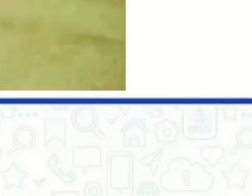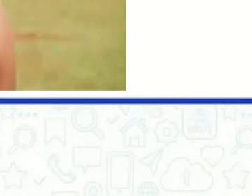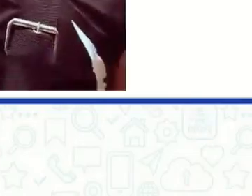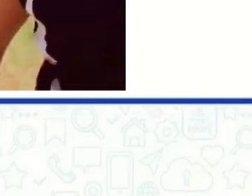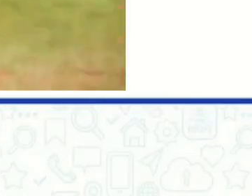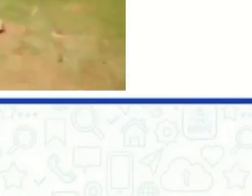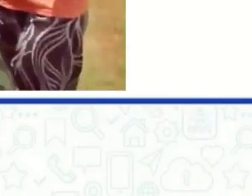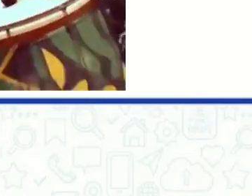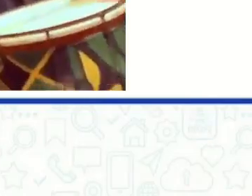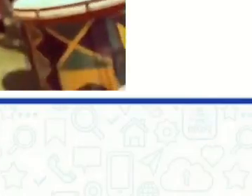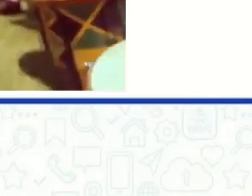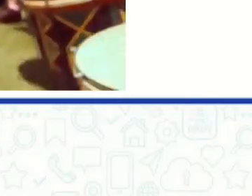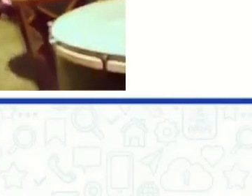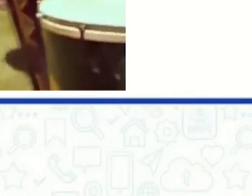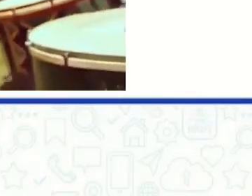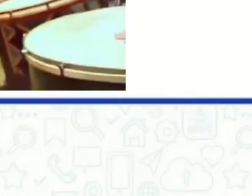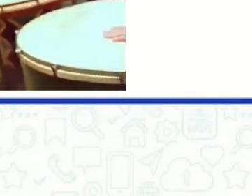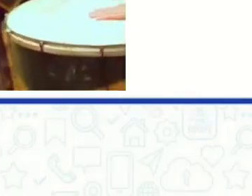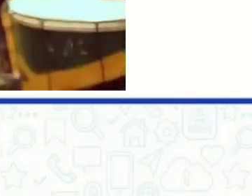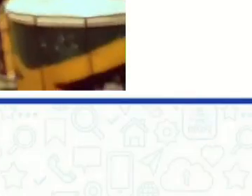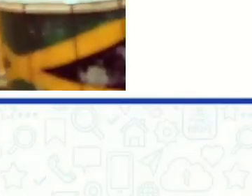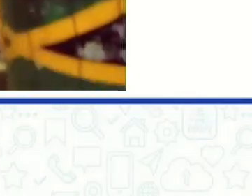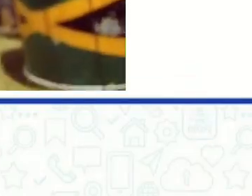Um, dois, três.